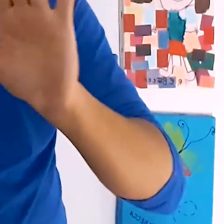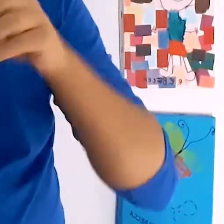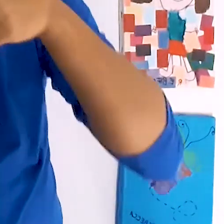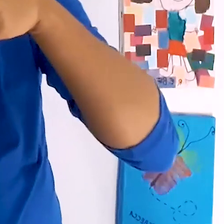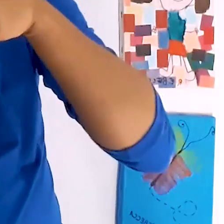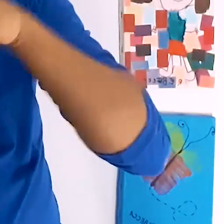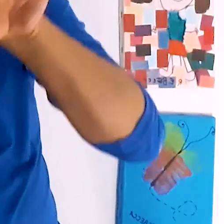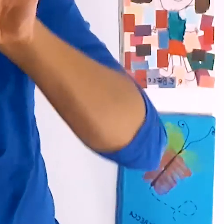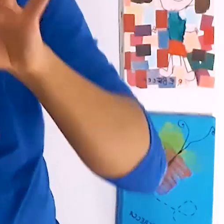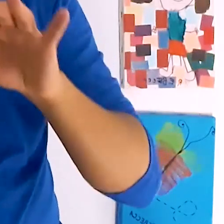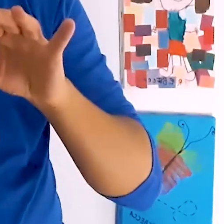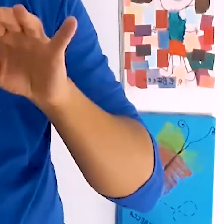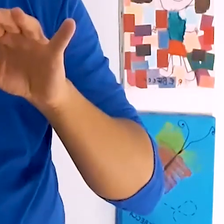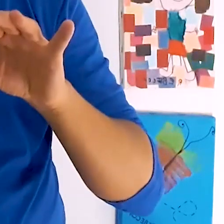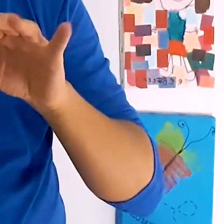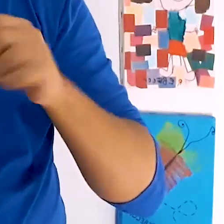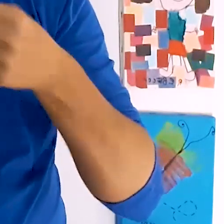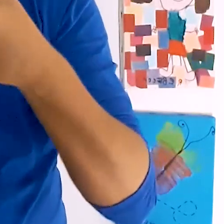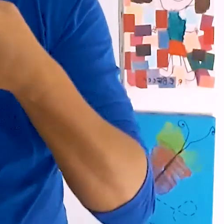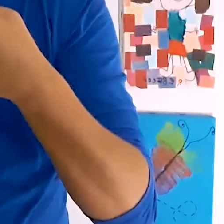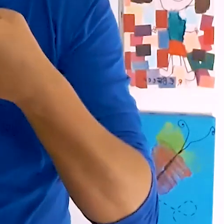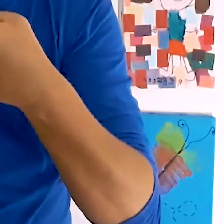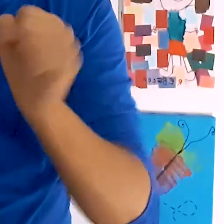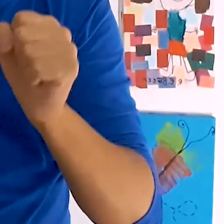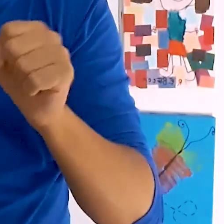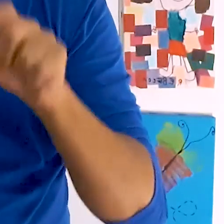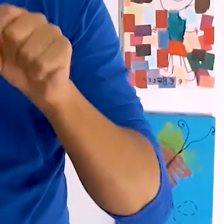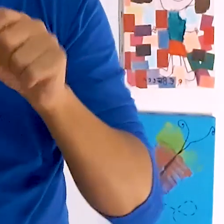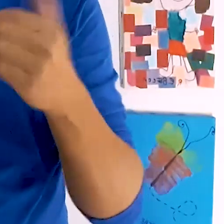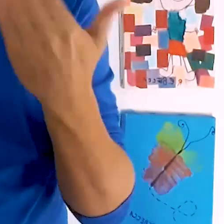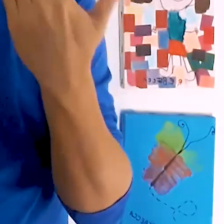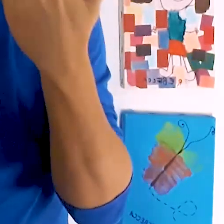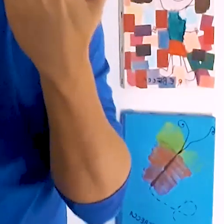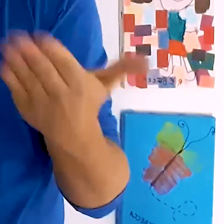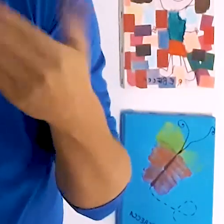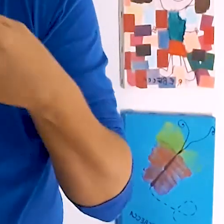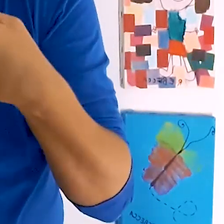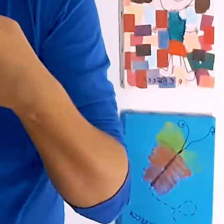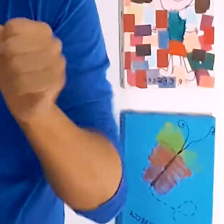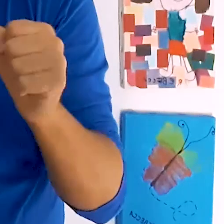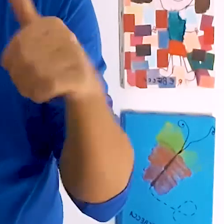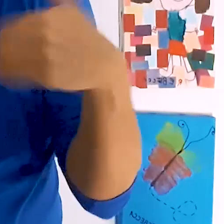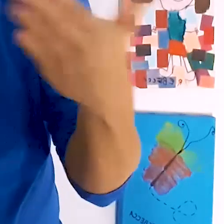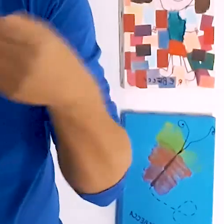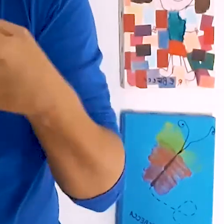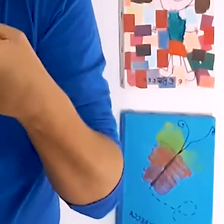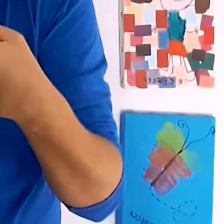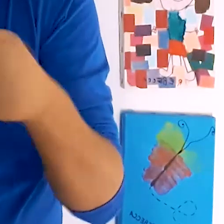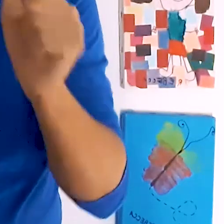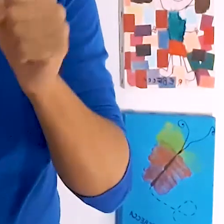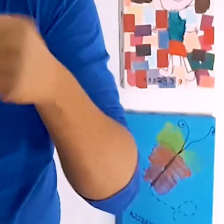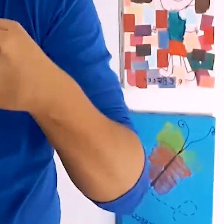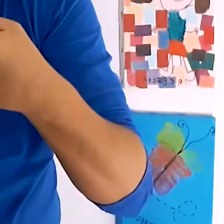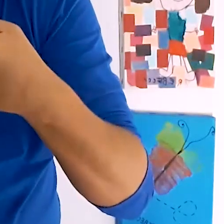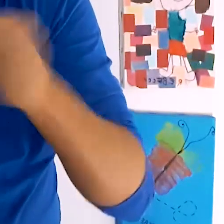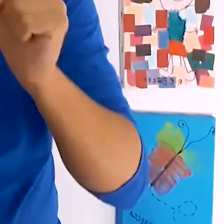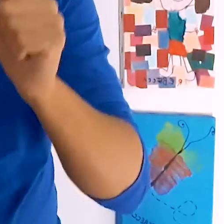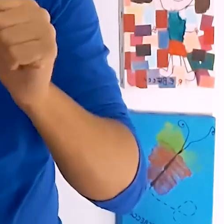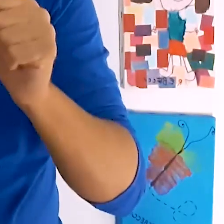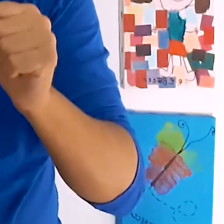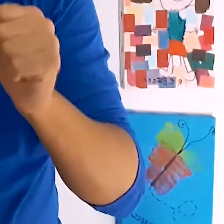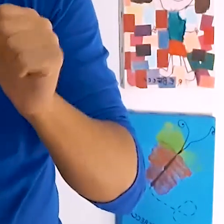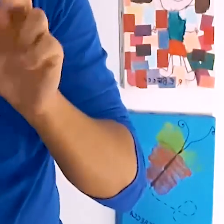Ó, só uma dica. O sinal de ônibus é feito com movimento para frente.